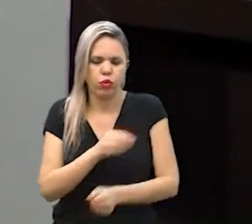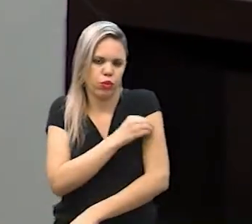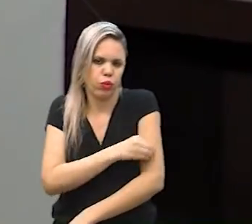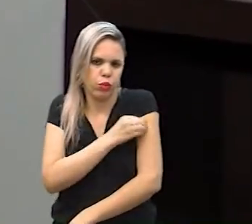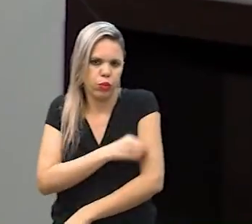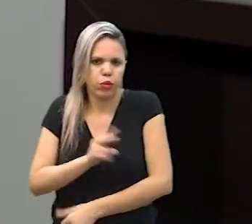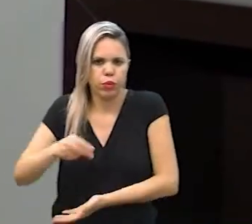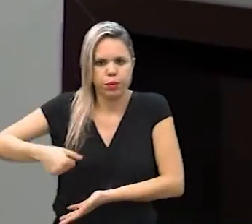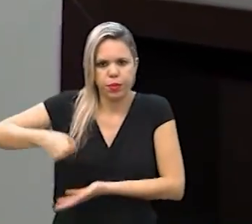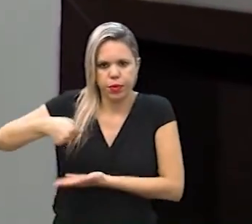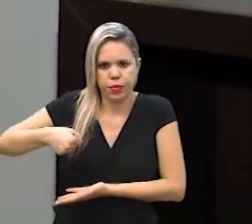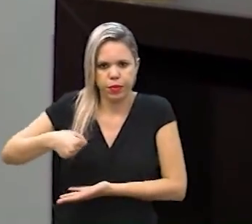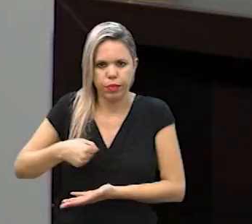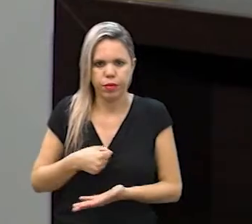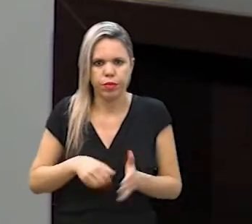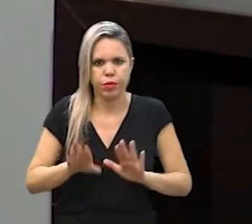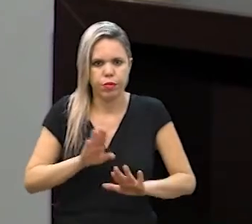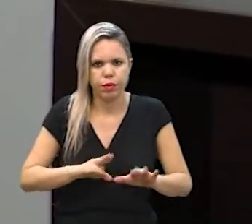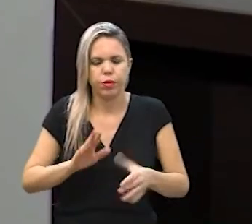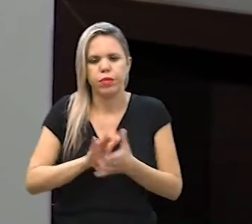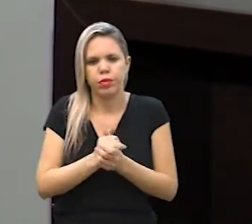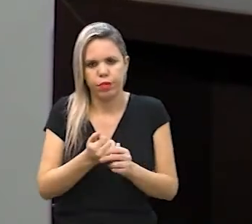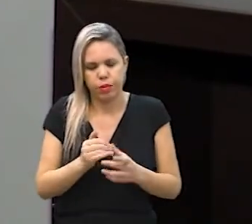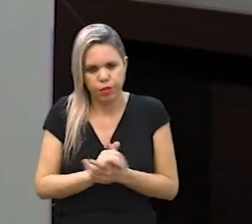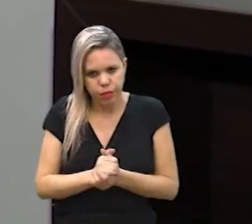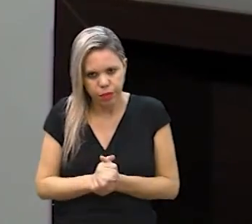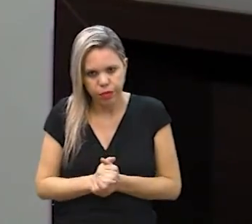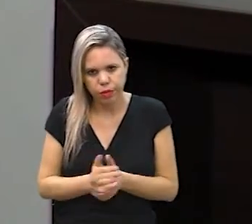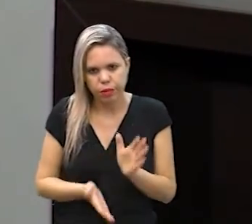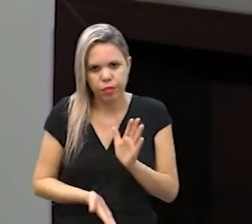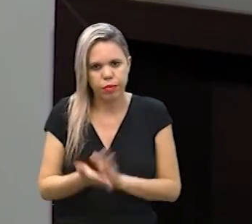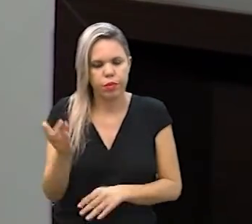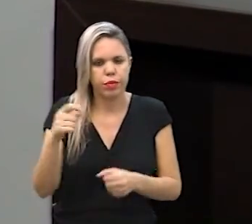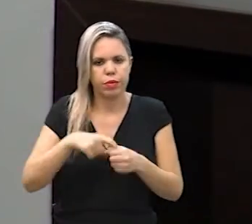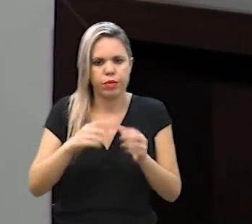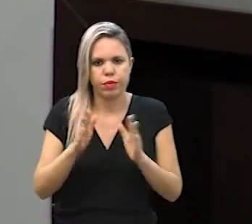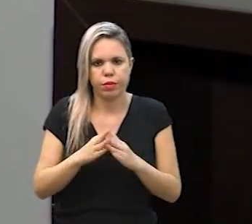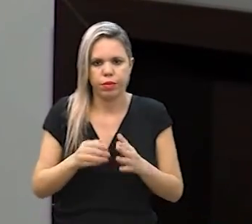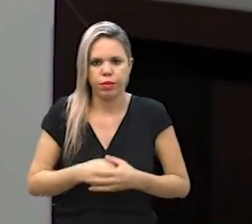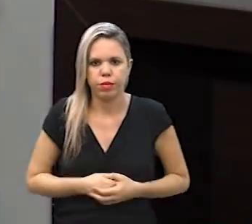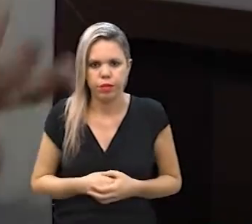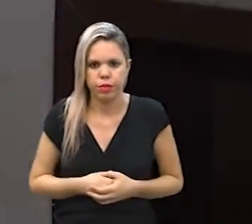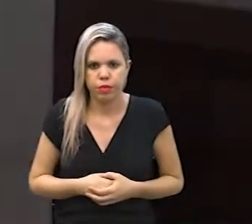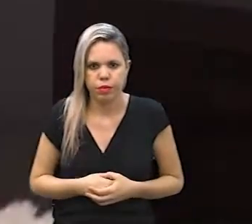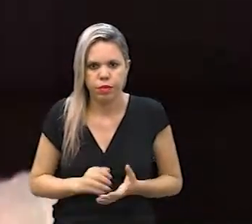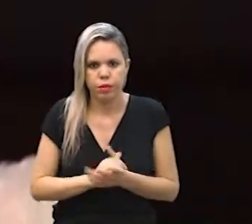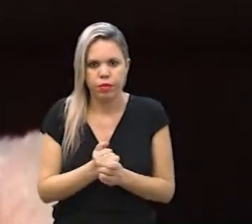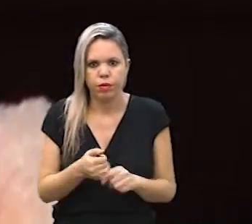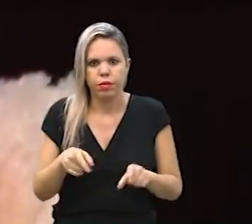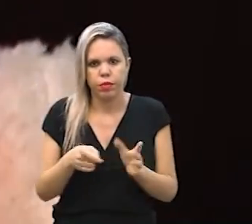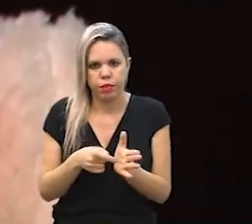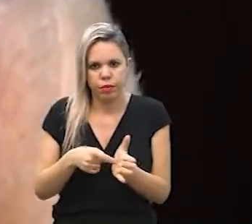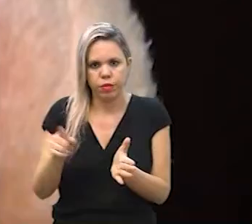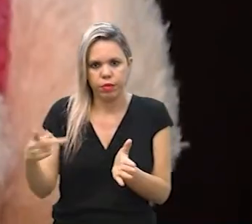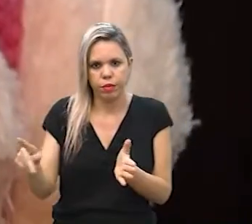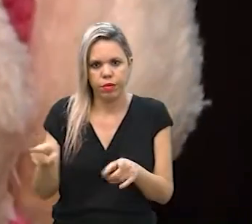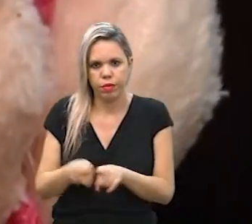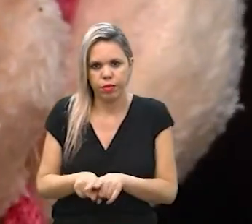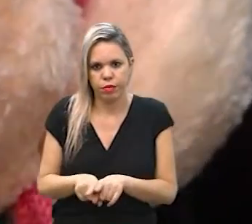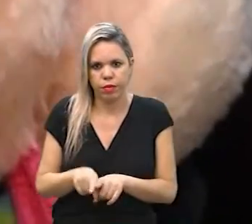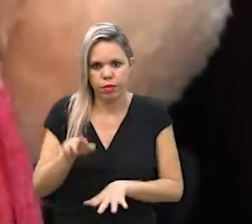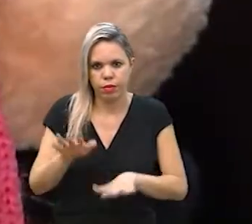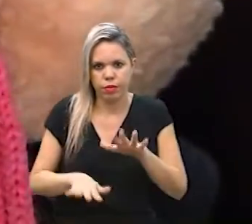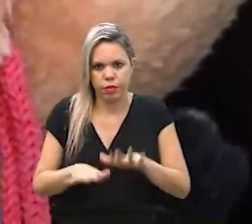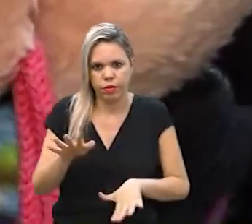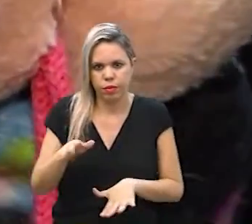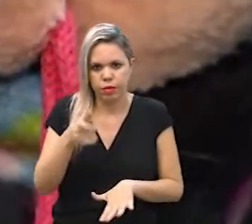gel na bolsa, tomar o cuidado de lavar as mãos quando a gente sai e retorna para casa, e lava até as mãozinhas dela. Ela já, inclusive, às vezes